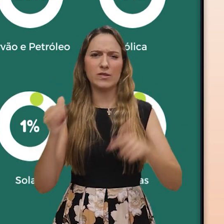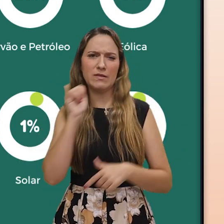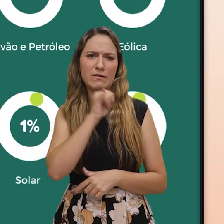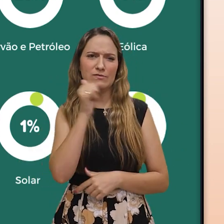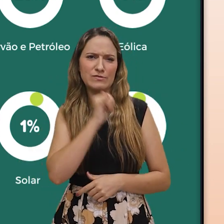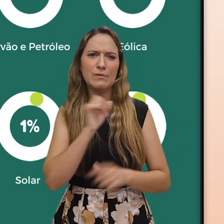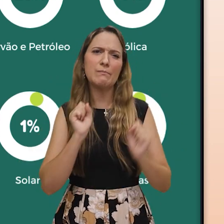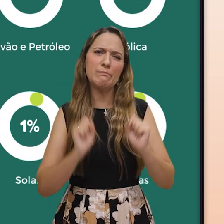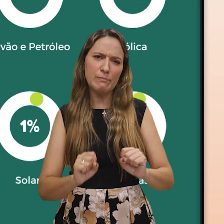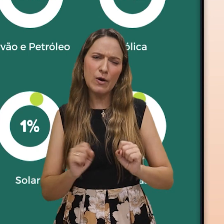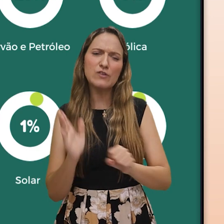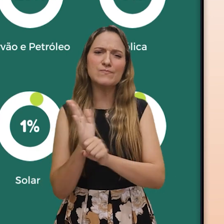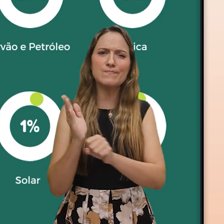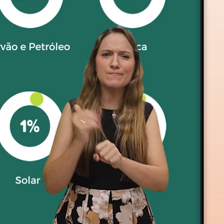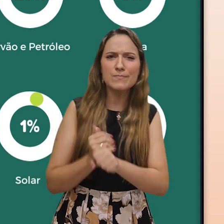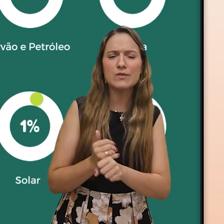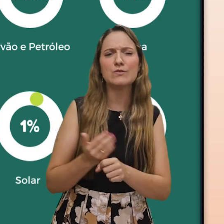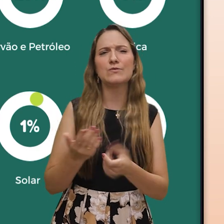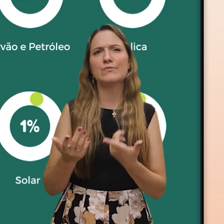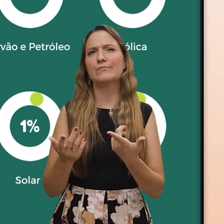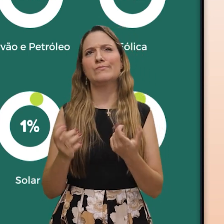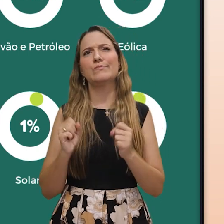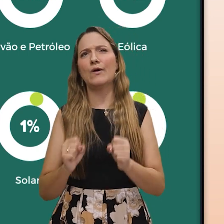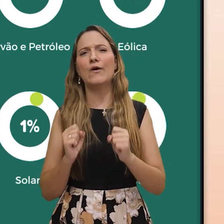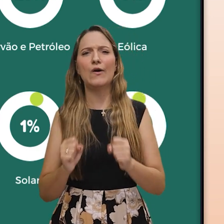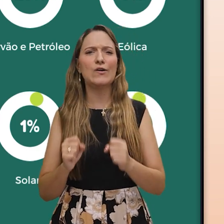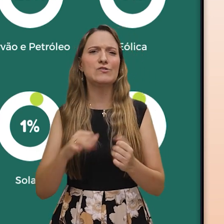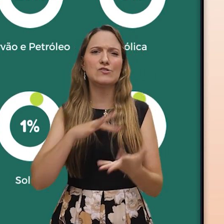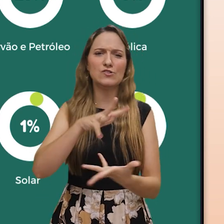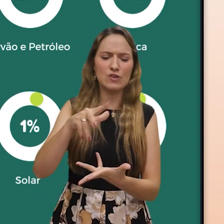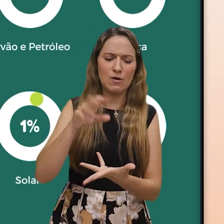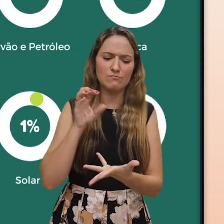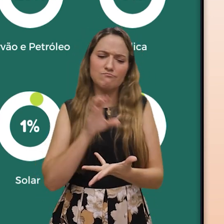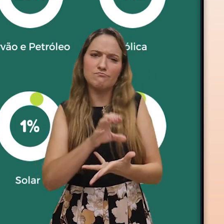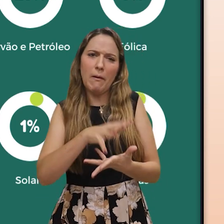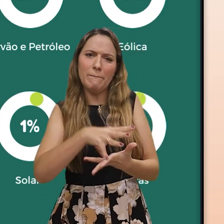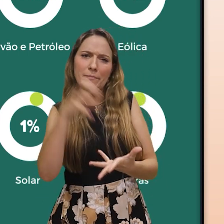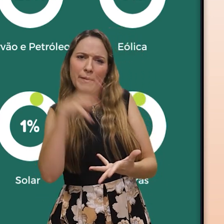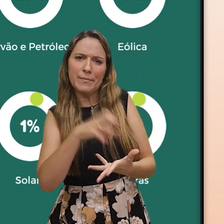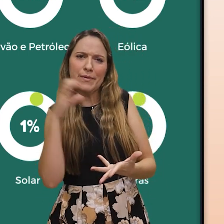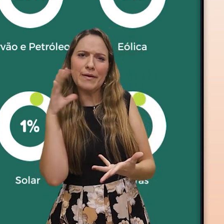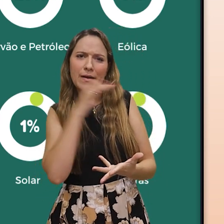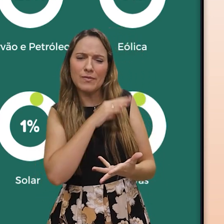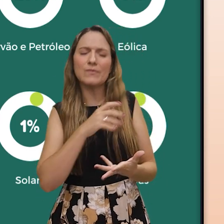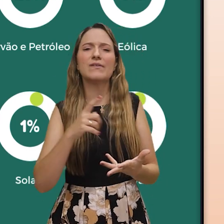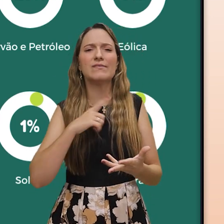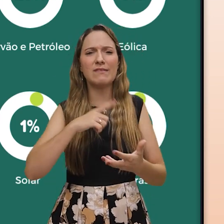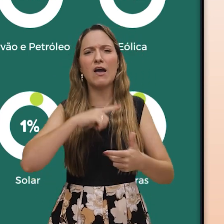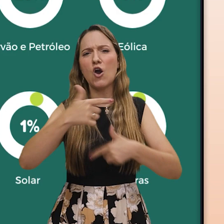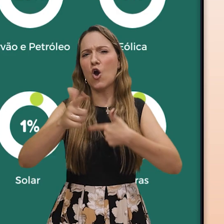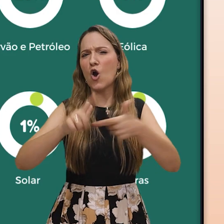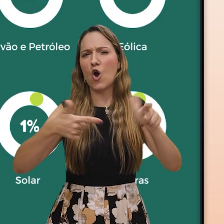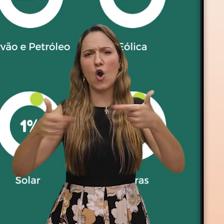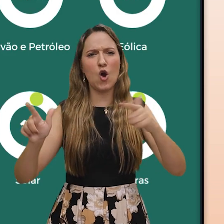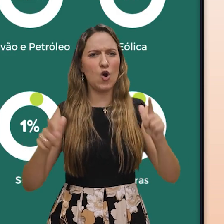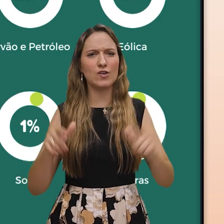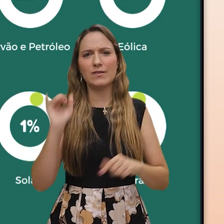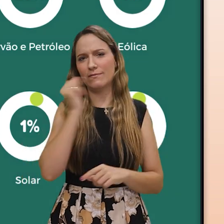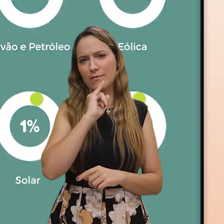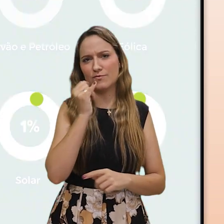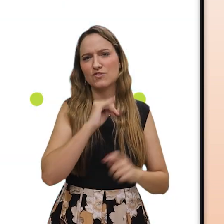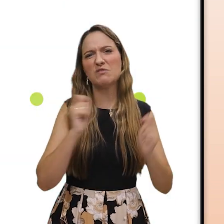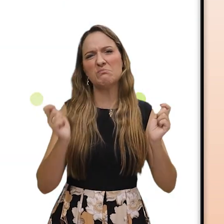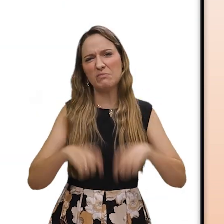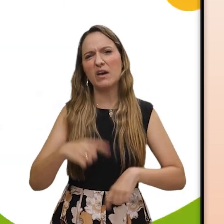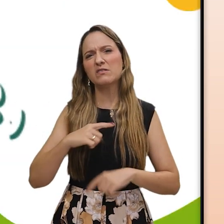pode ser energia geotérmica, que pode ser outros tipos de energia que ainda são utilizadas